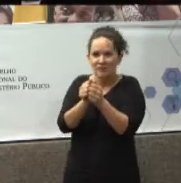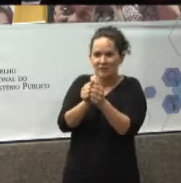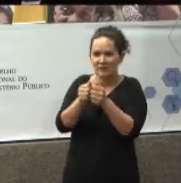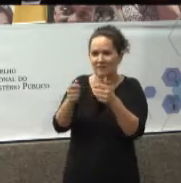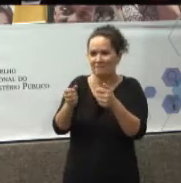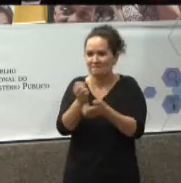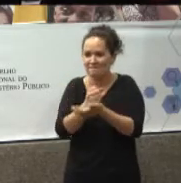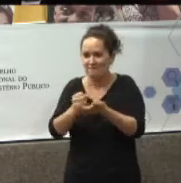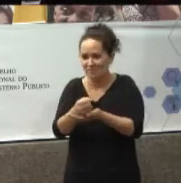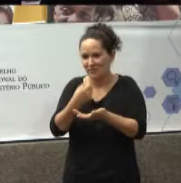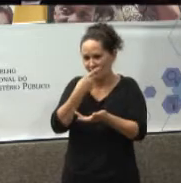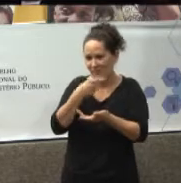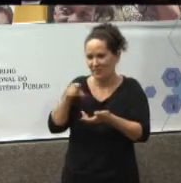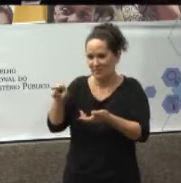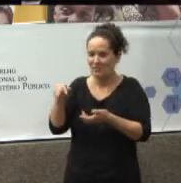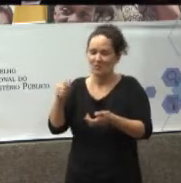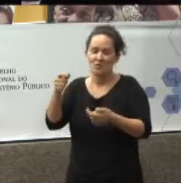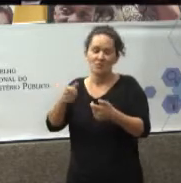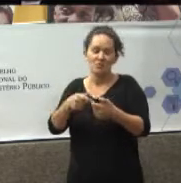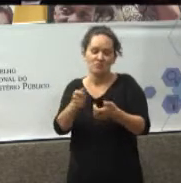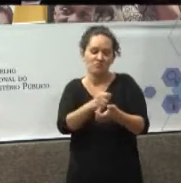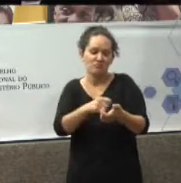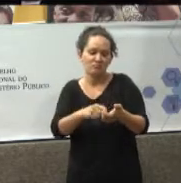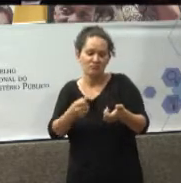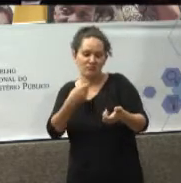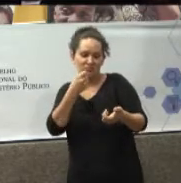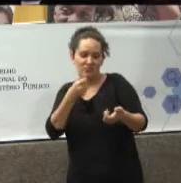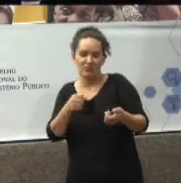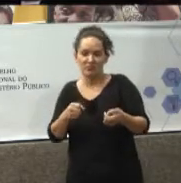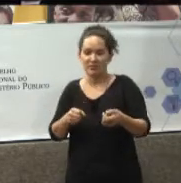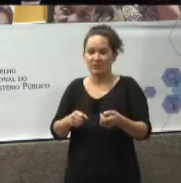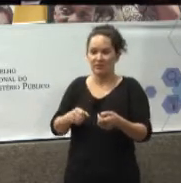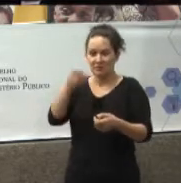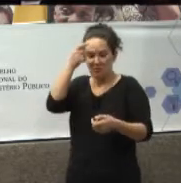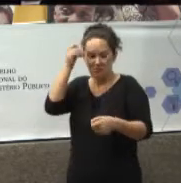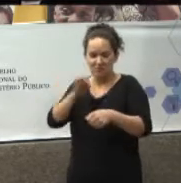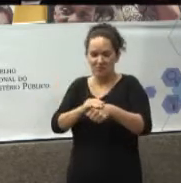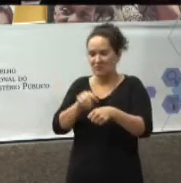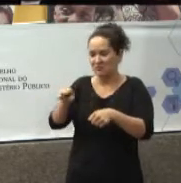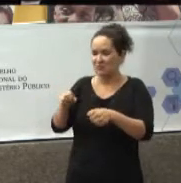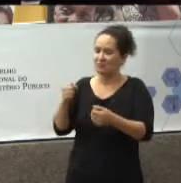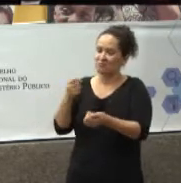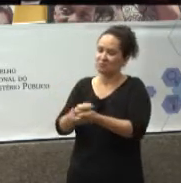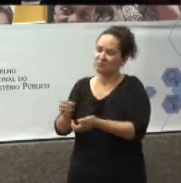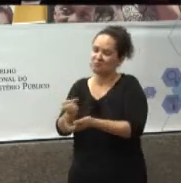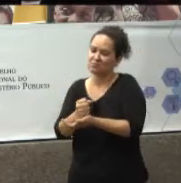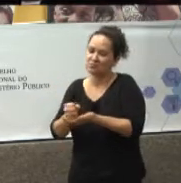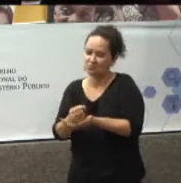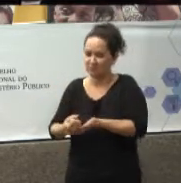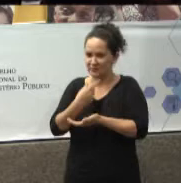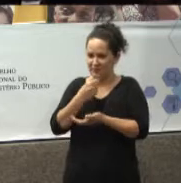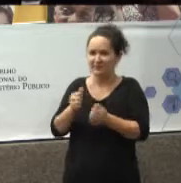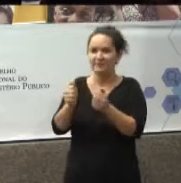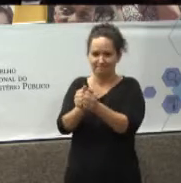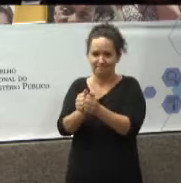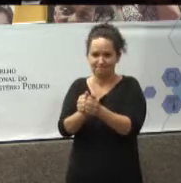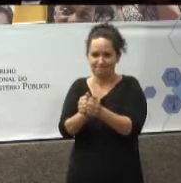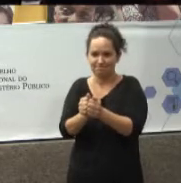prescreve o medicamento eu te pago as suas despesas o congresso internacional em davos na suíça